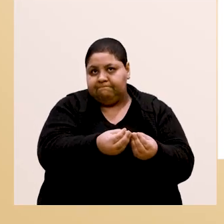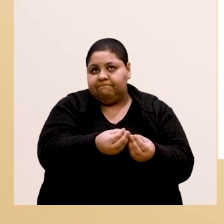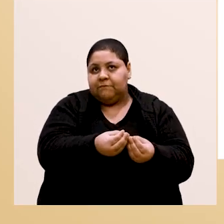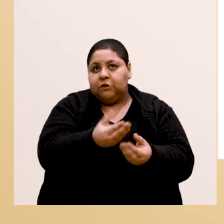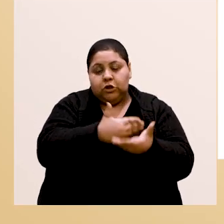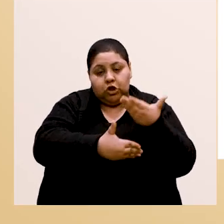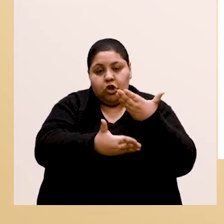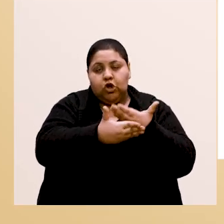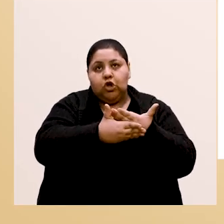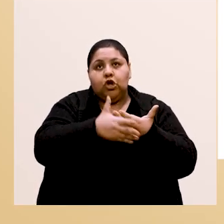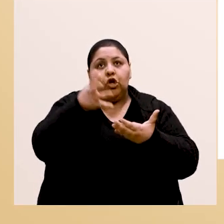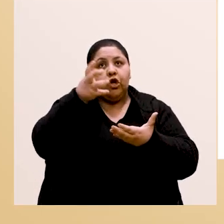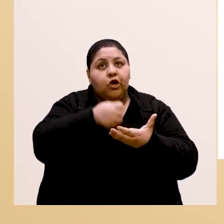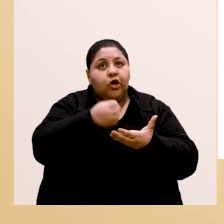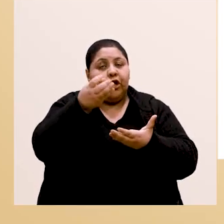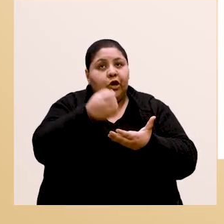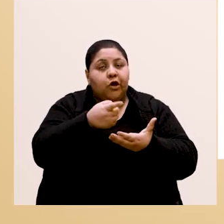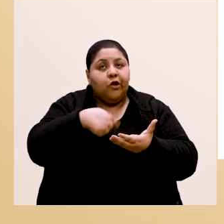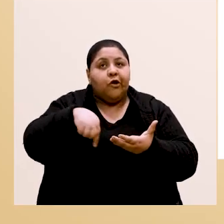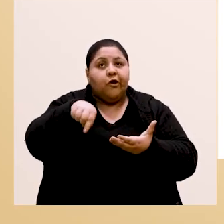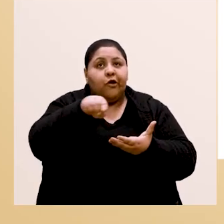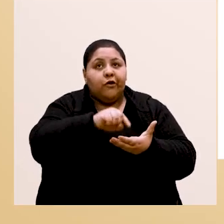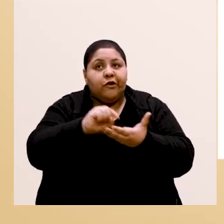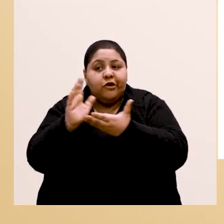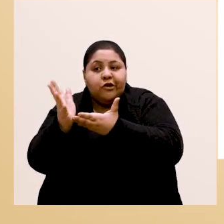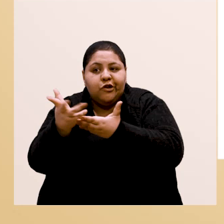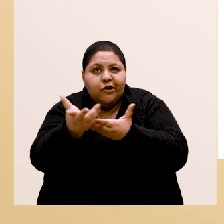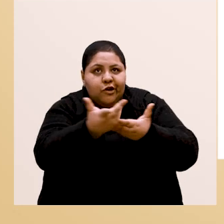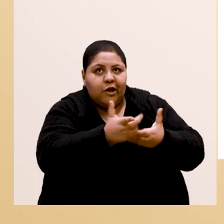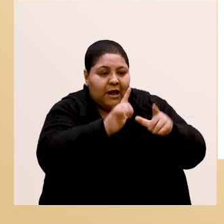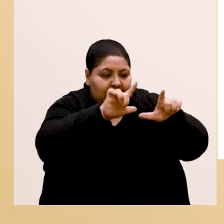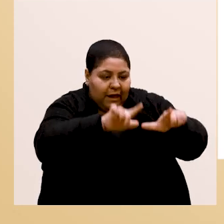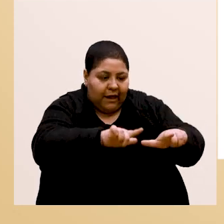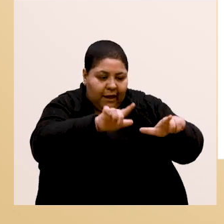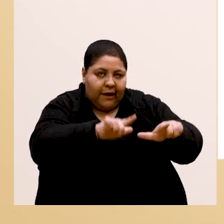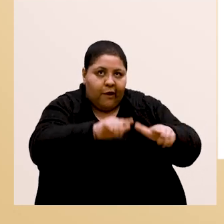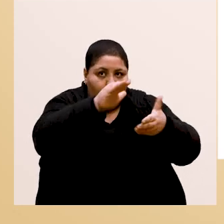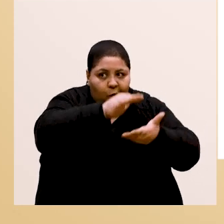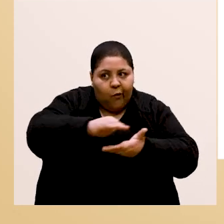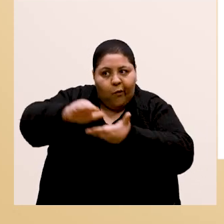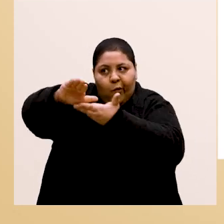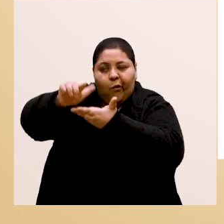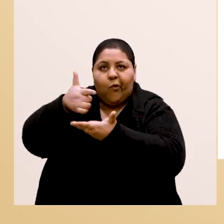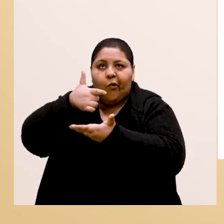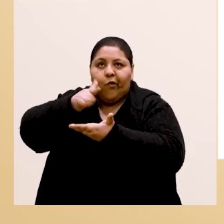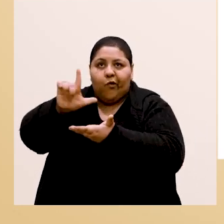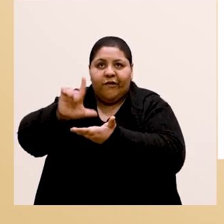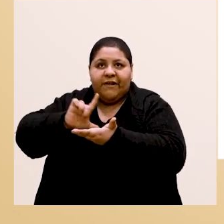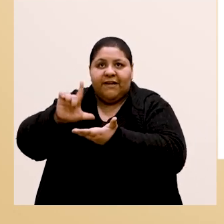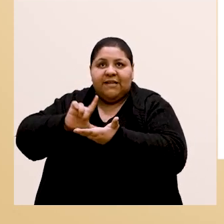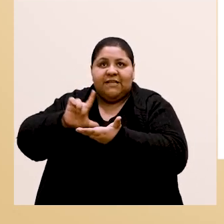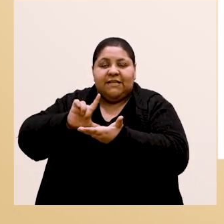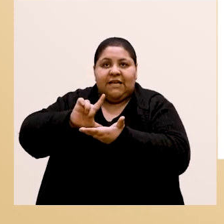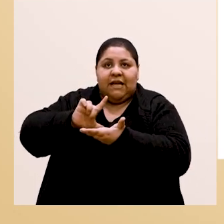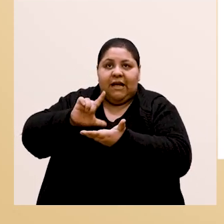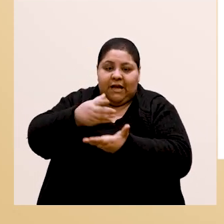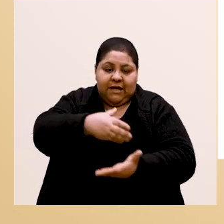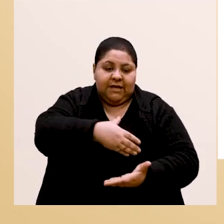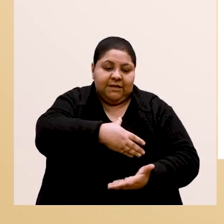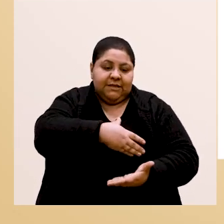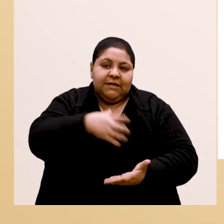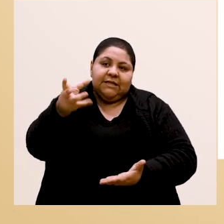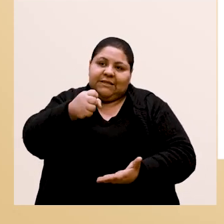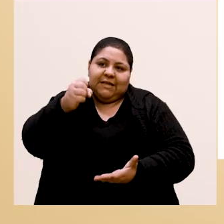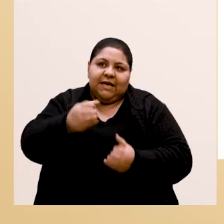doação. Todo leite geralmente é o excedente que a gente acaba coletando no banco de leite, então a gente consegue ter esse leite excedente.